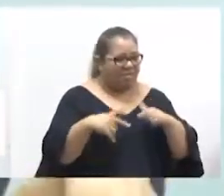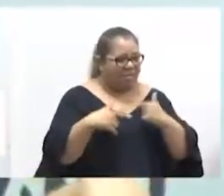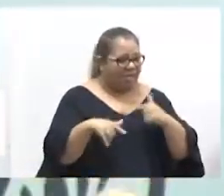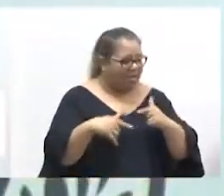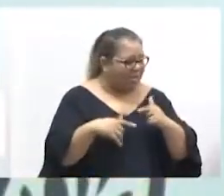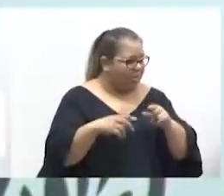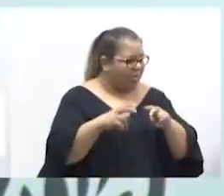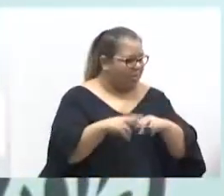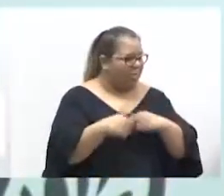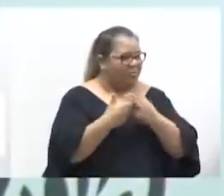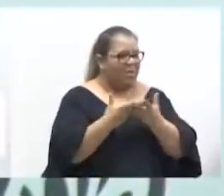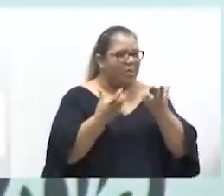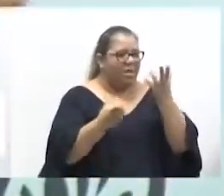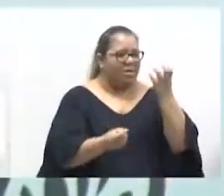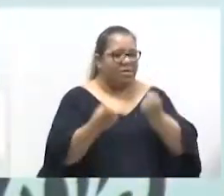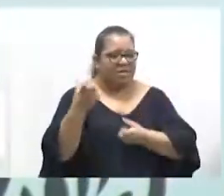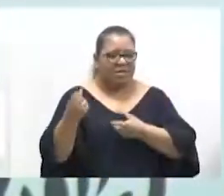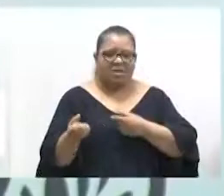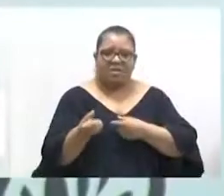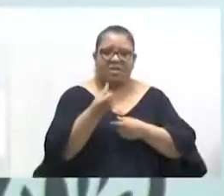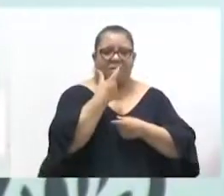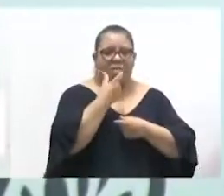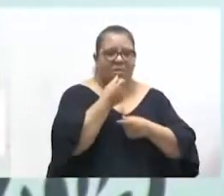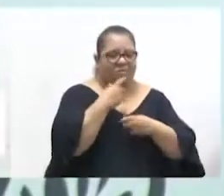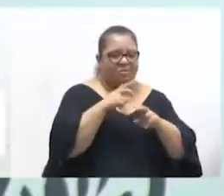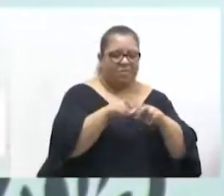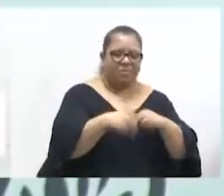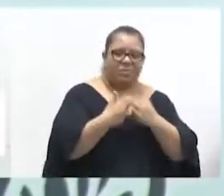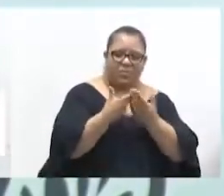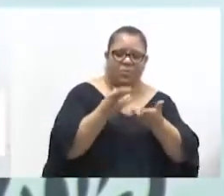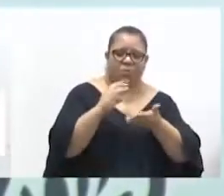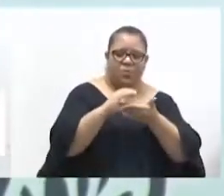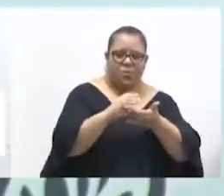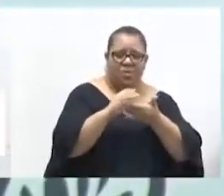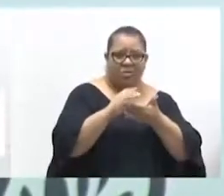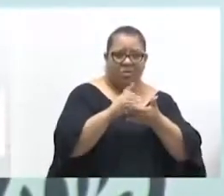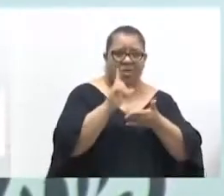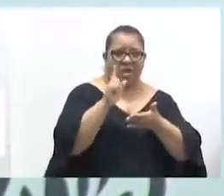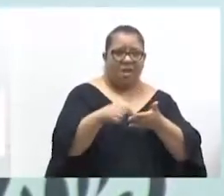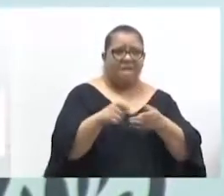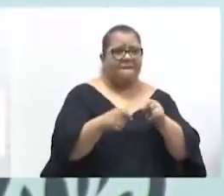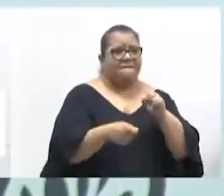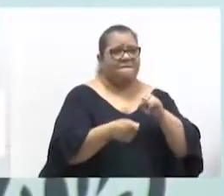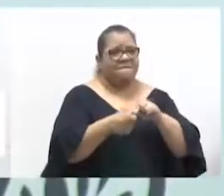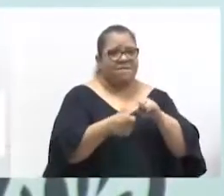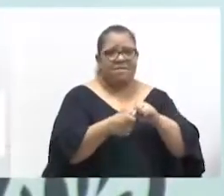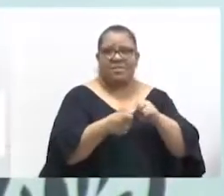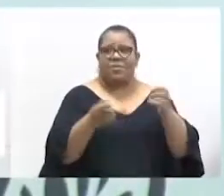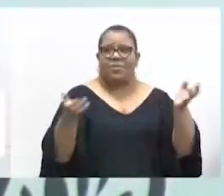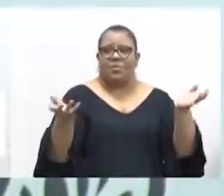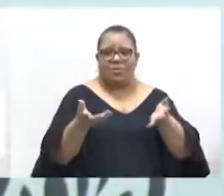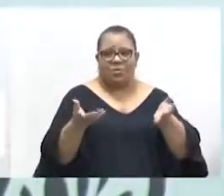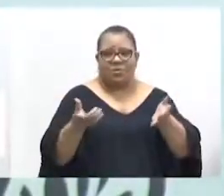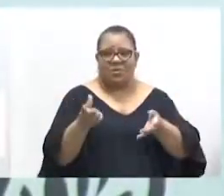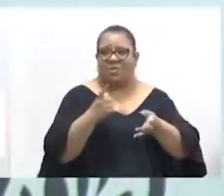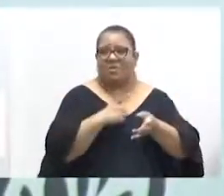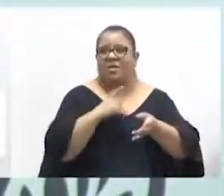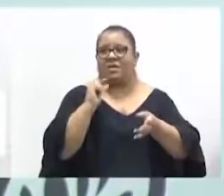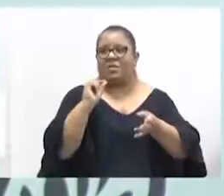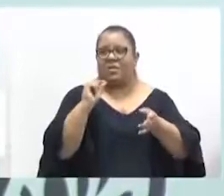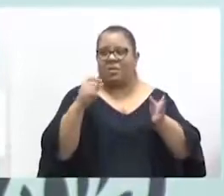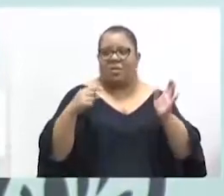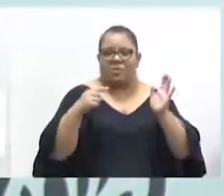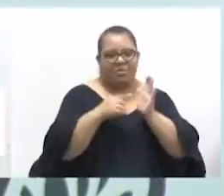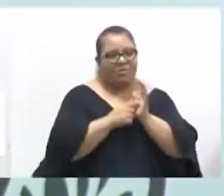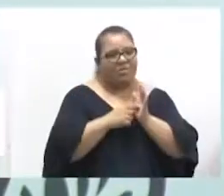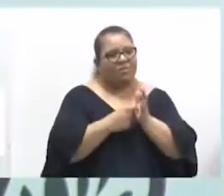aquisição de medicamentos. Então, existe parte do recurso financeiro que é feito para que tem que ter essa destinação. Por